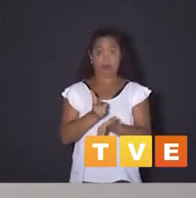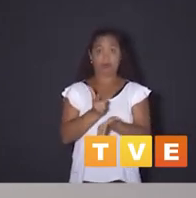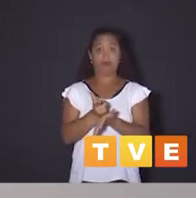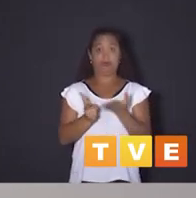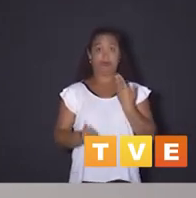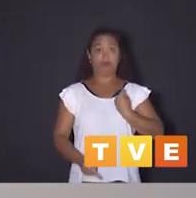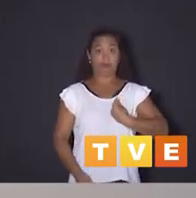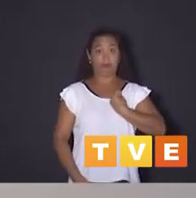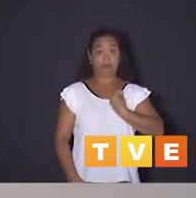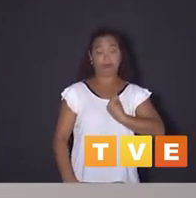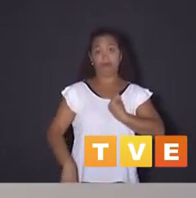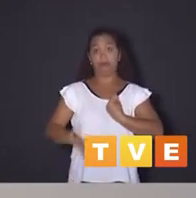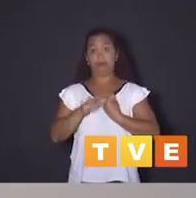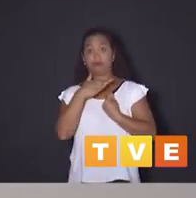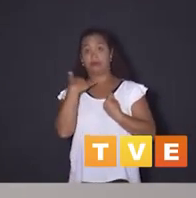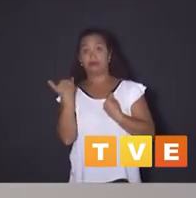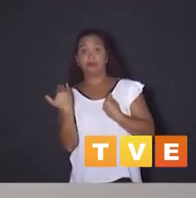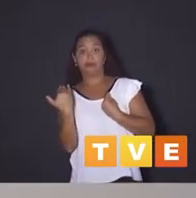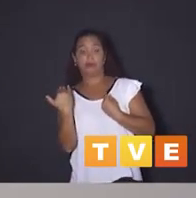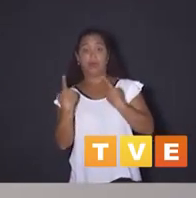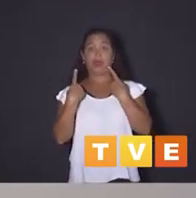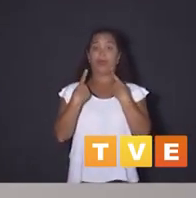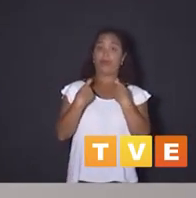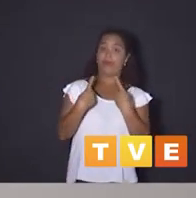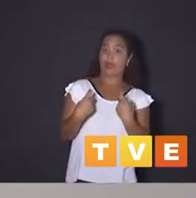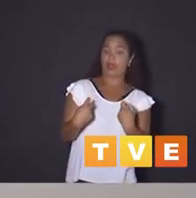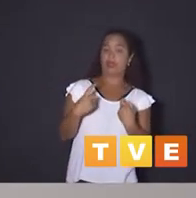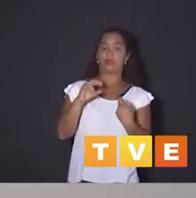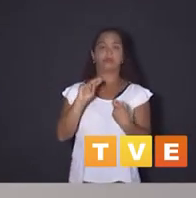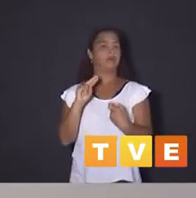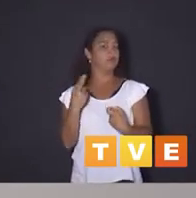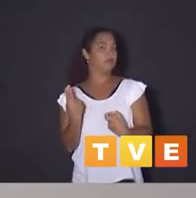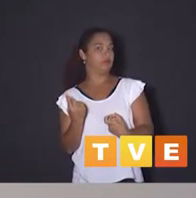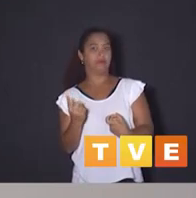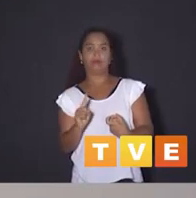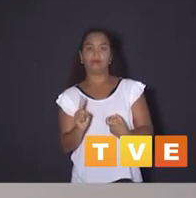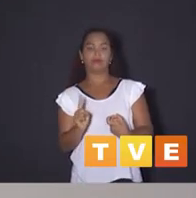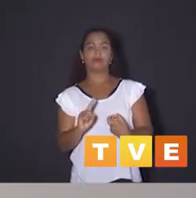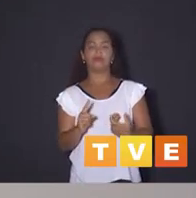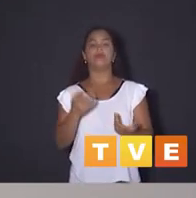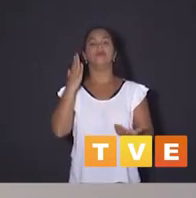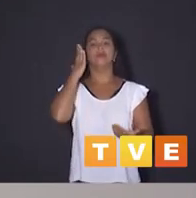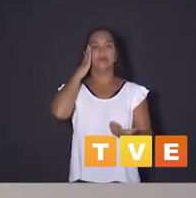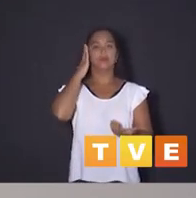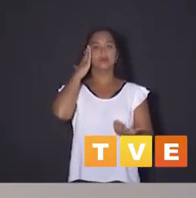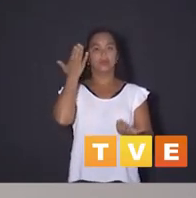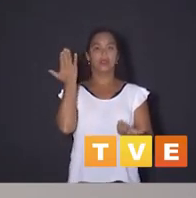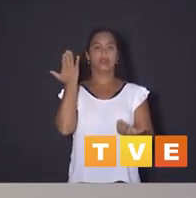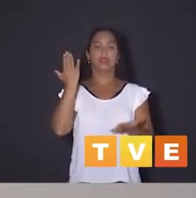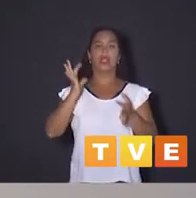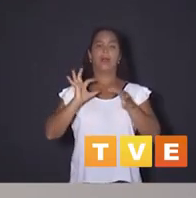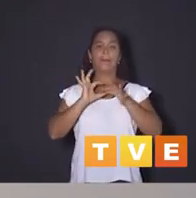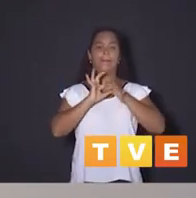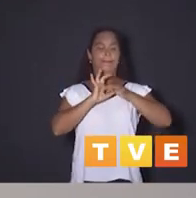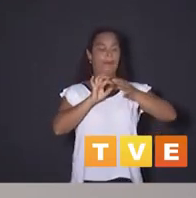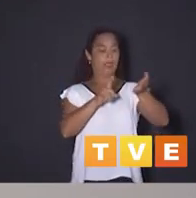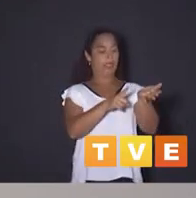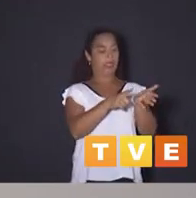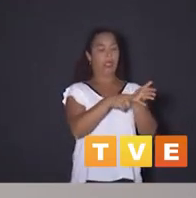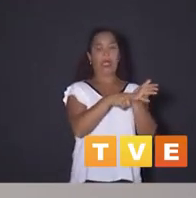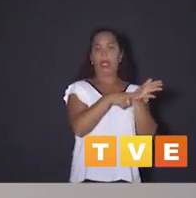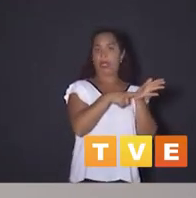passíveis de sofrer violência ou não né gente sabe que quanto mais atrelado a um padrão de branquitude